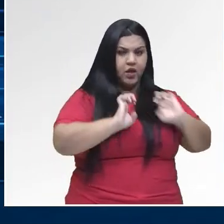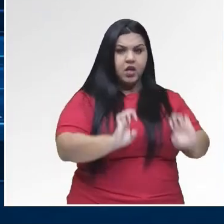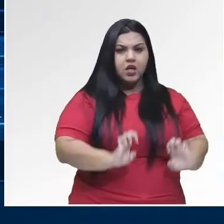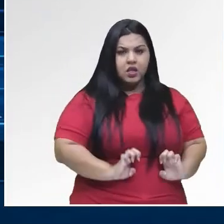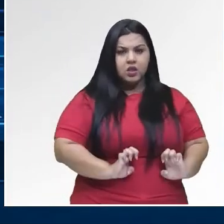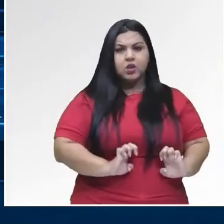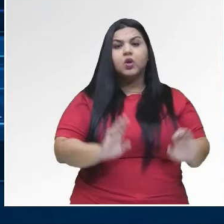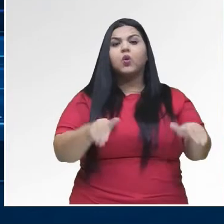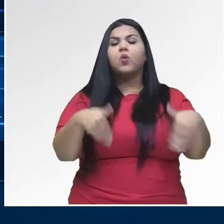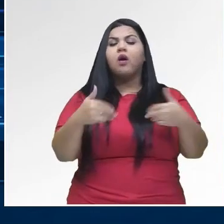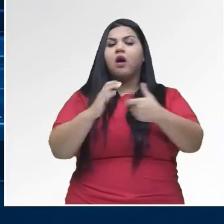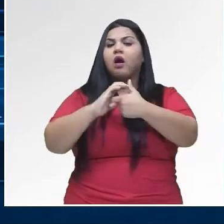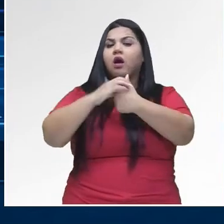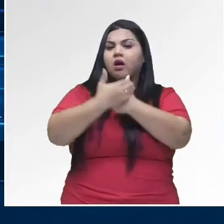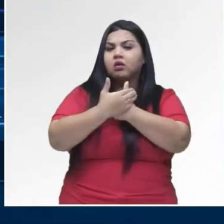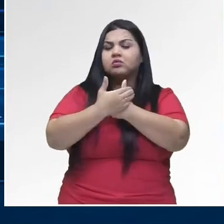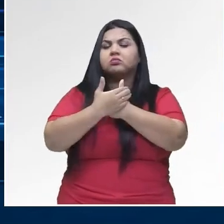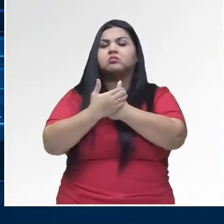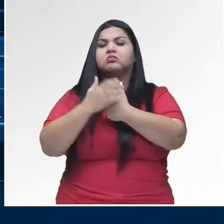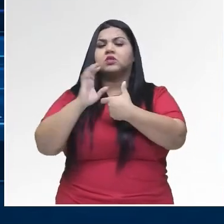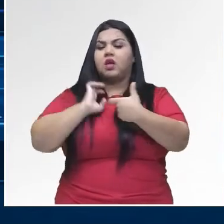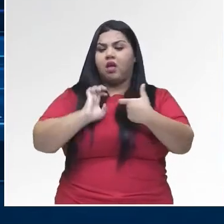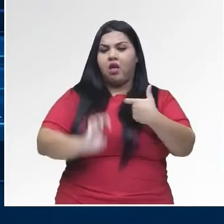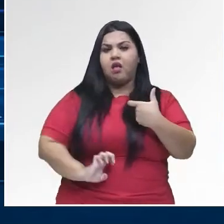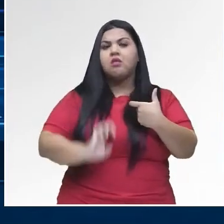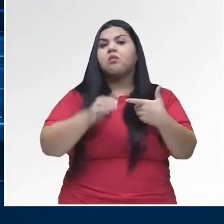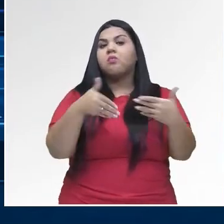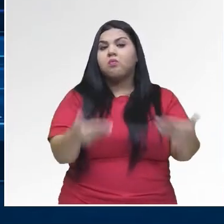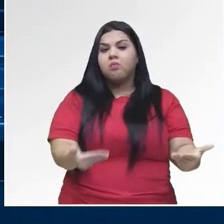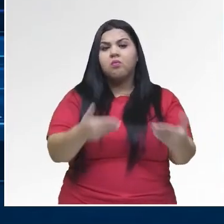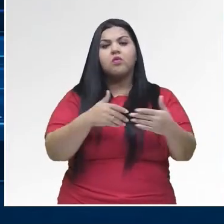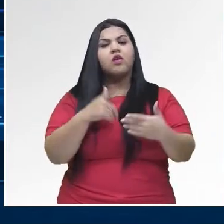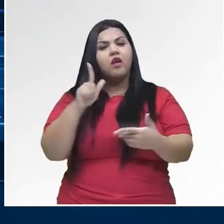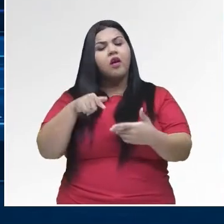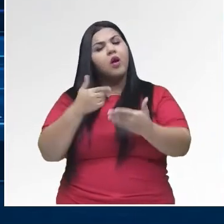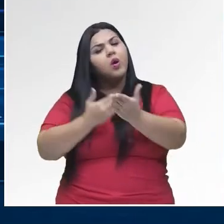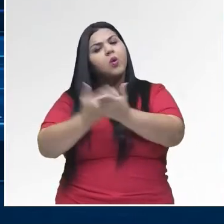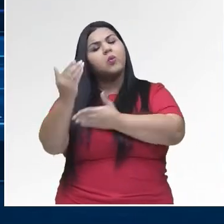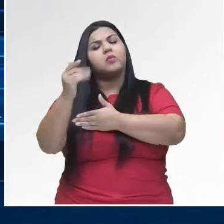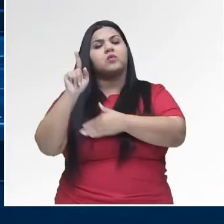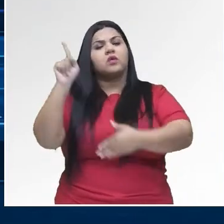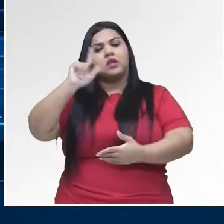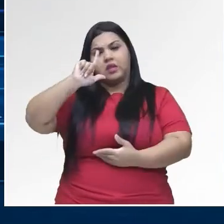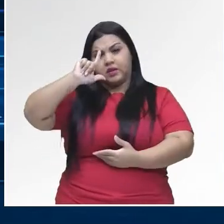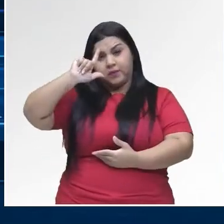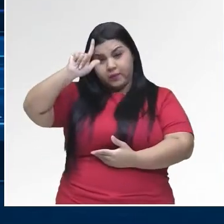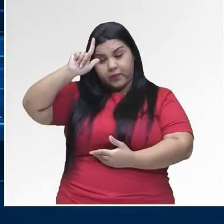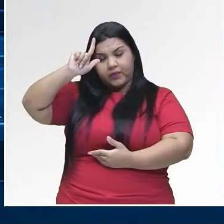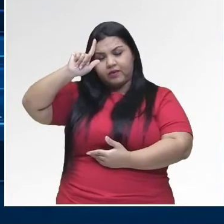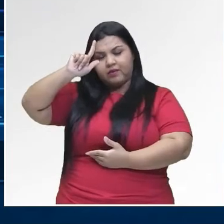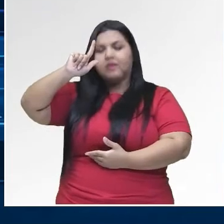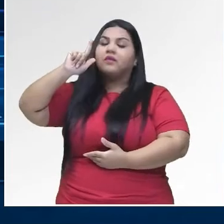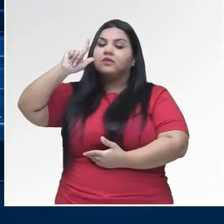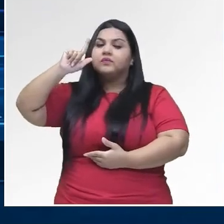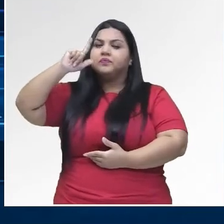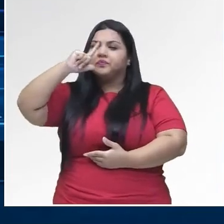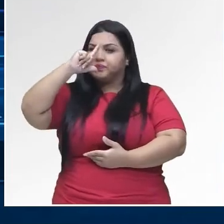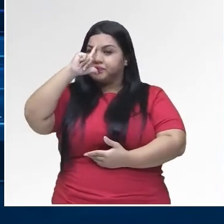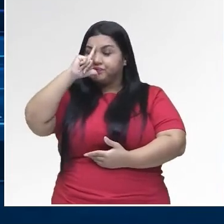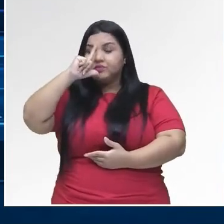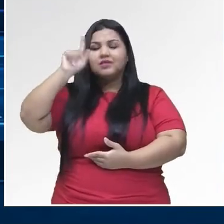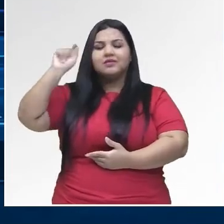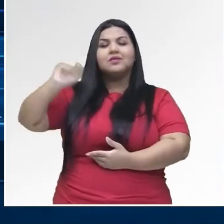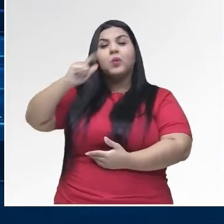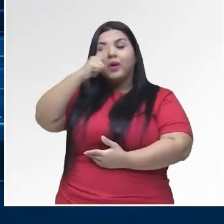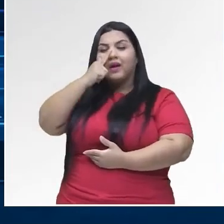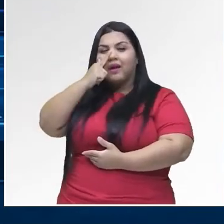a etimologia da palavra ética. Vem do grego ethos, ou ethos, né? O que quer